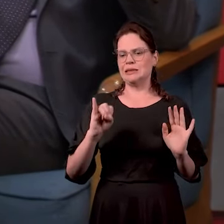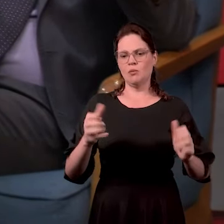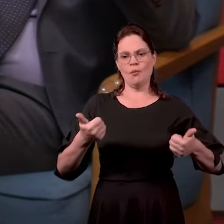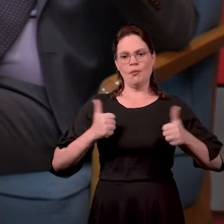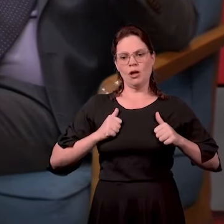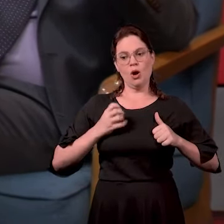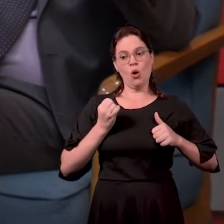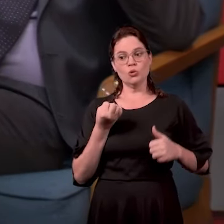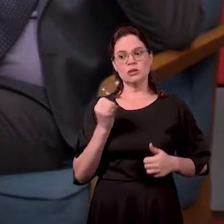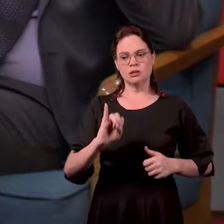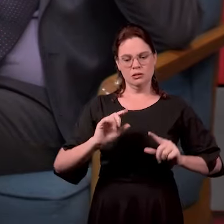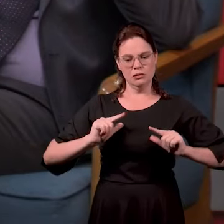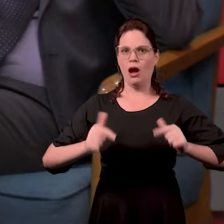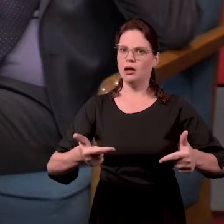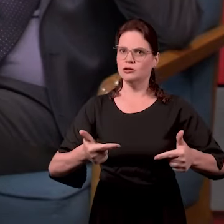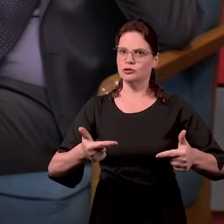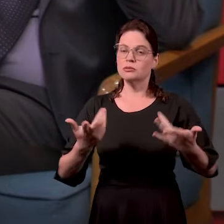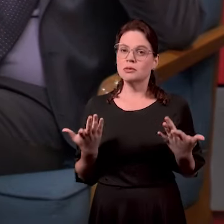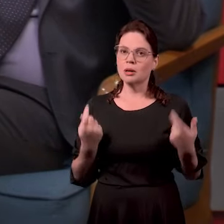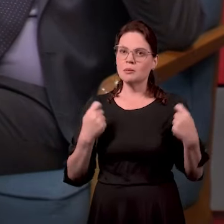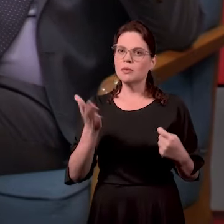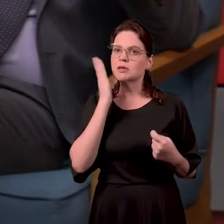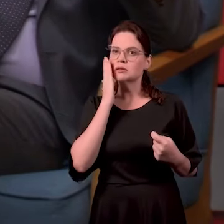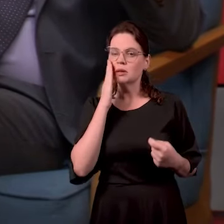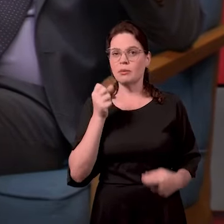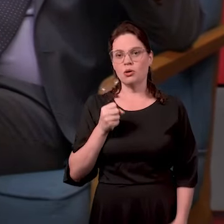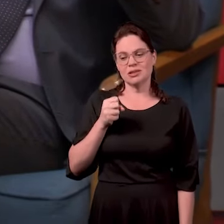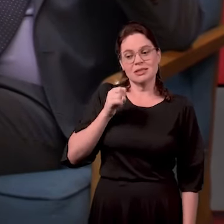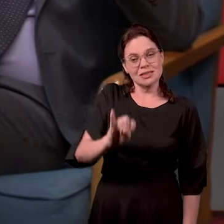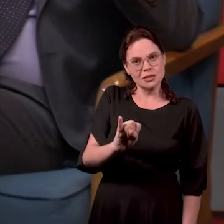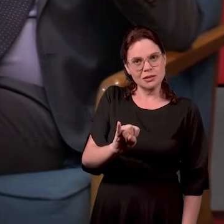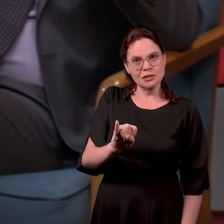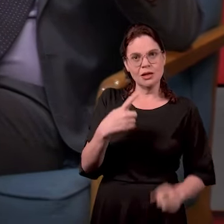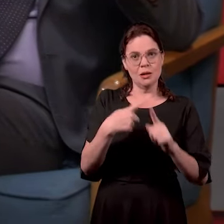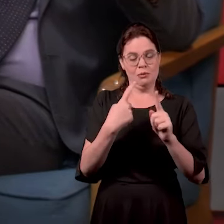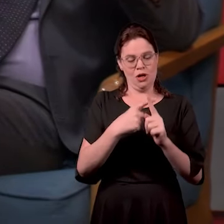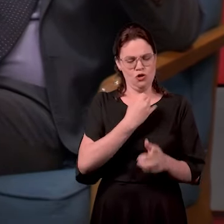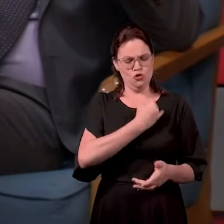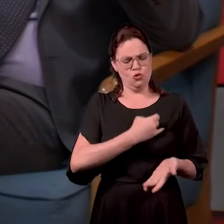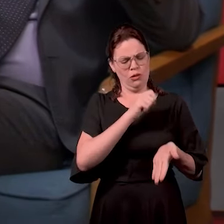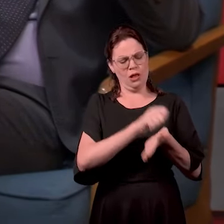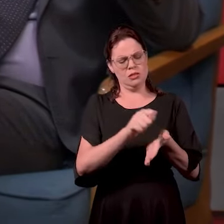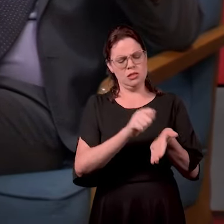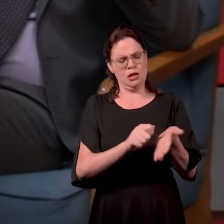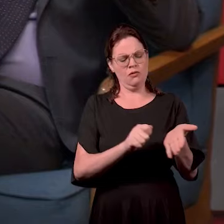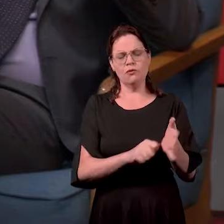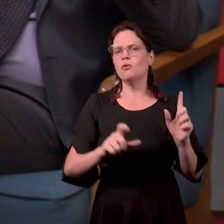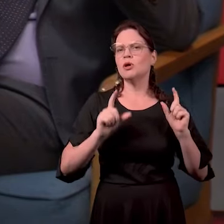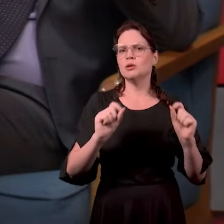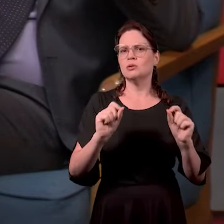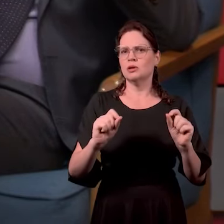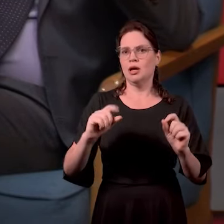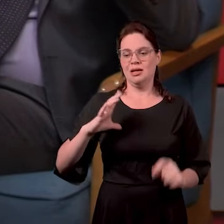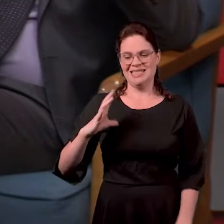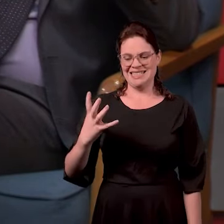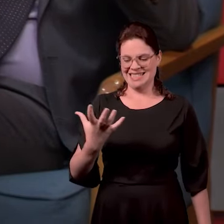Nessa condição, no versículo, João está, dentro da sua narrativa, ele está dizendo